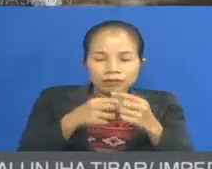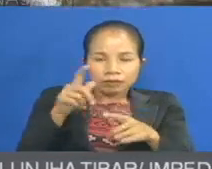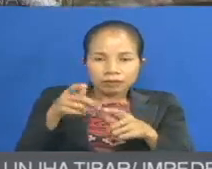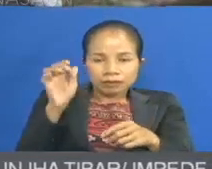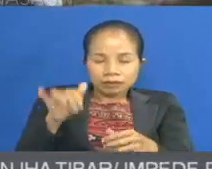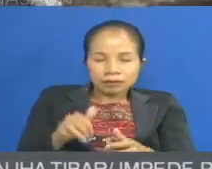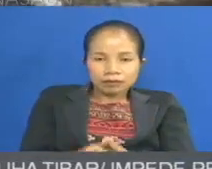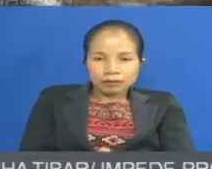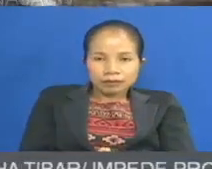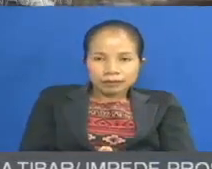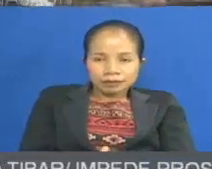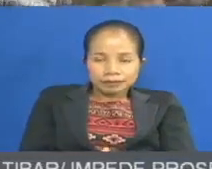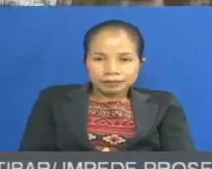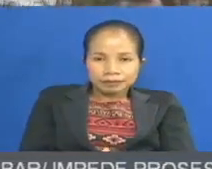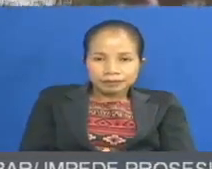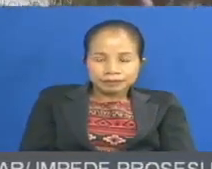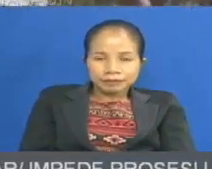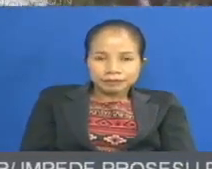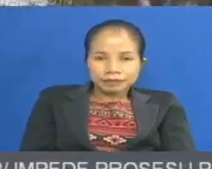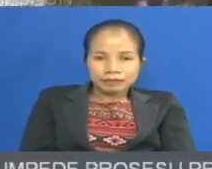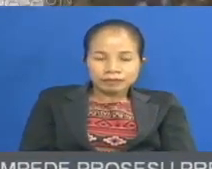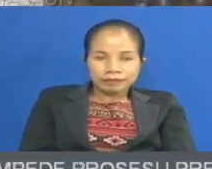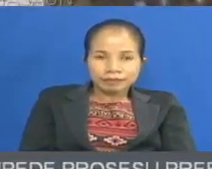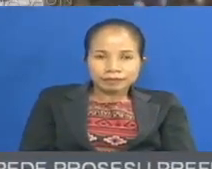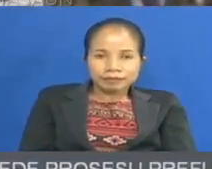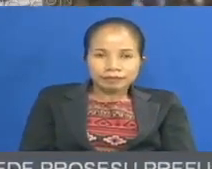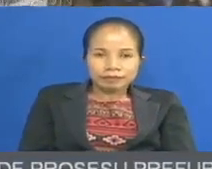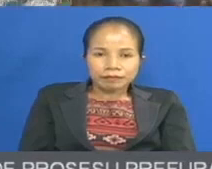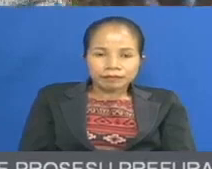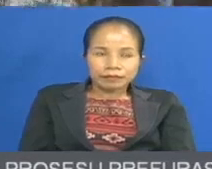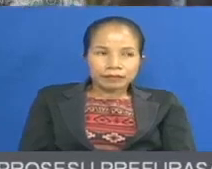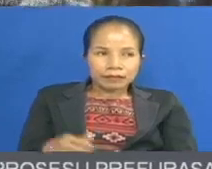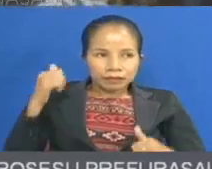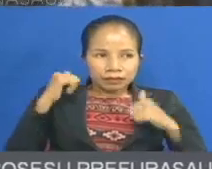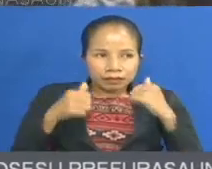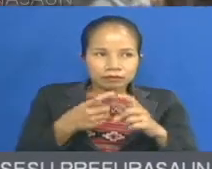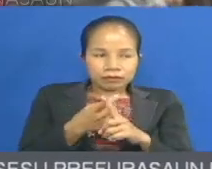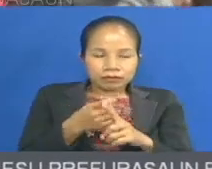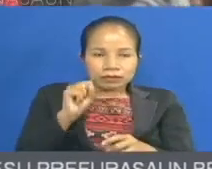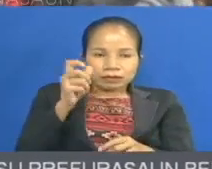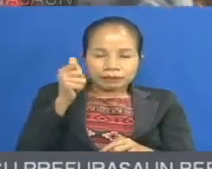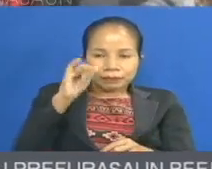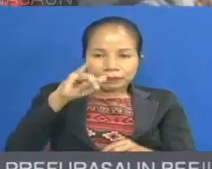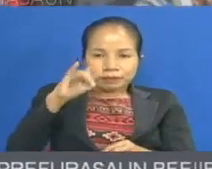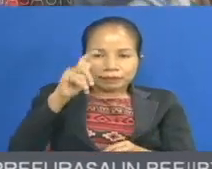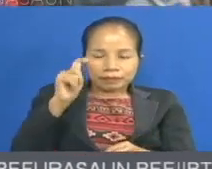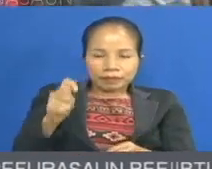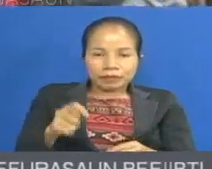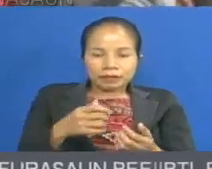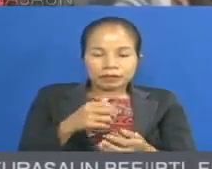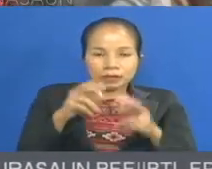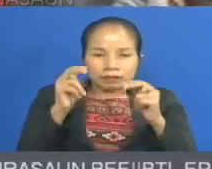dane, atividade nebe ma kusi sapit niang. Nebe ma parceiro ho governo, ita apoio ba iha